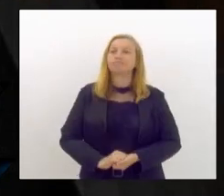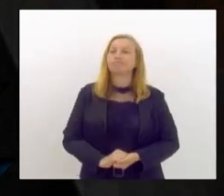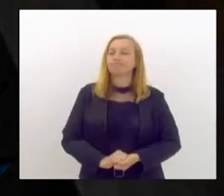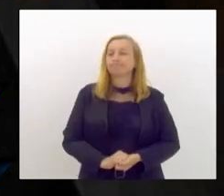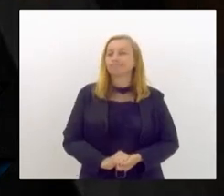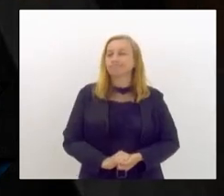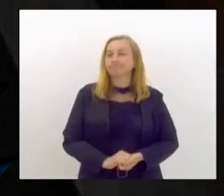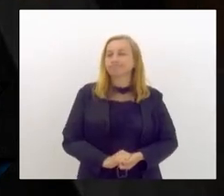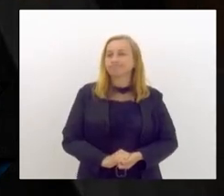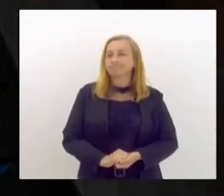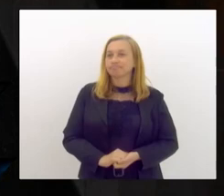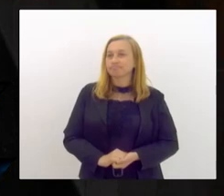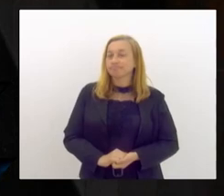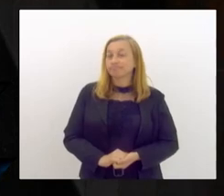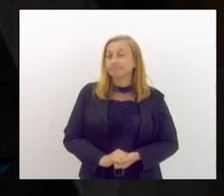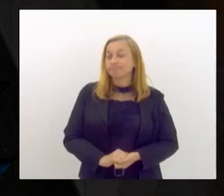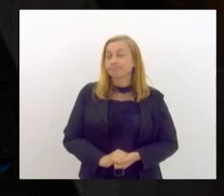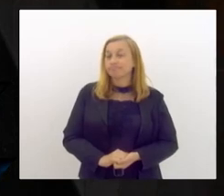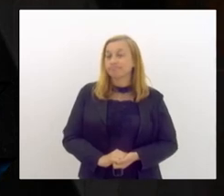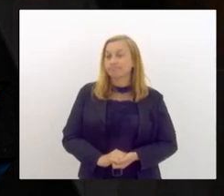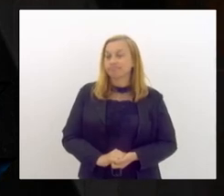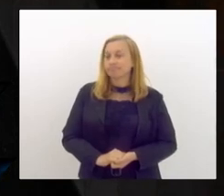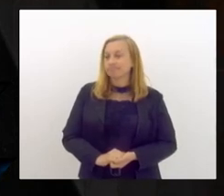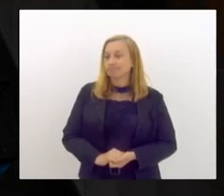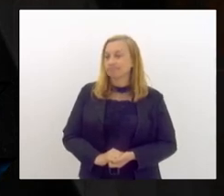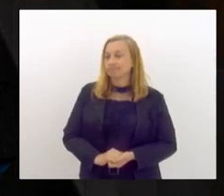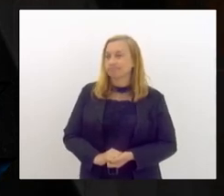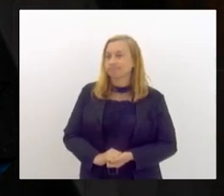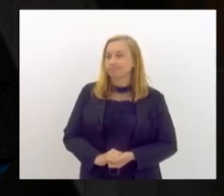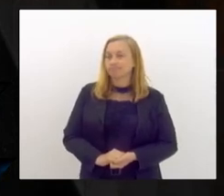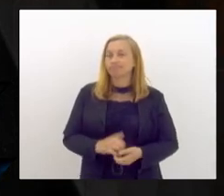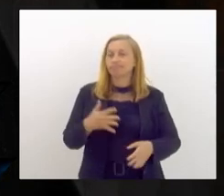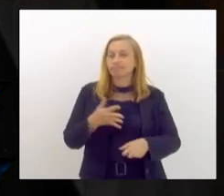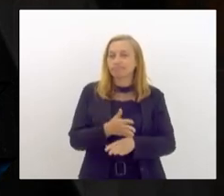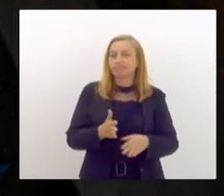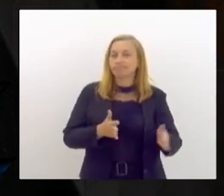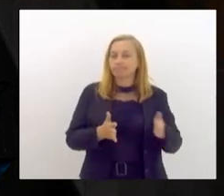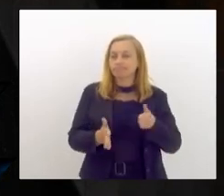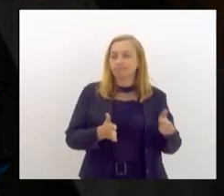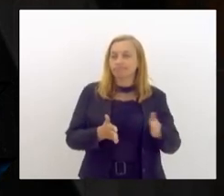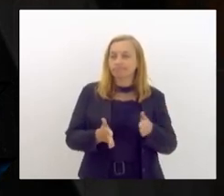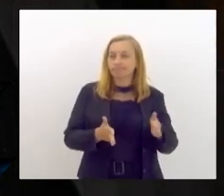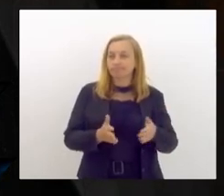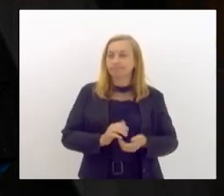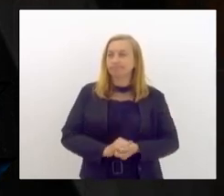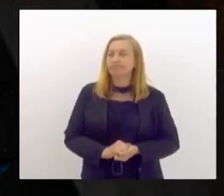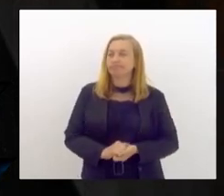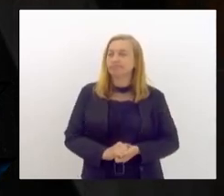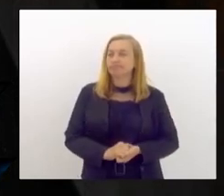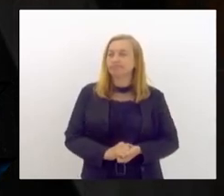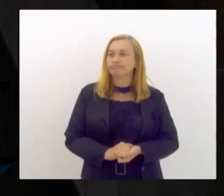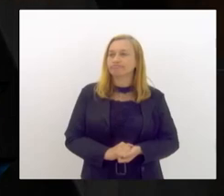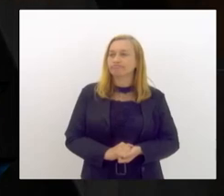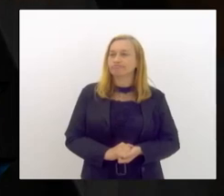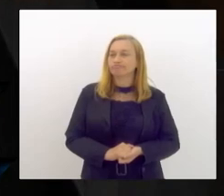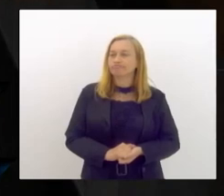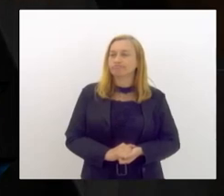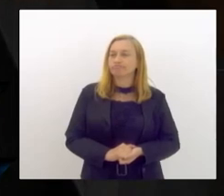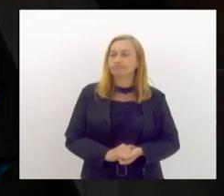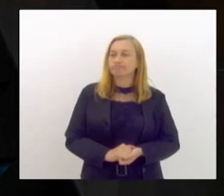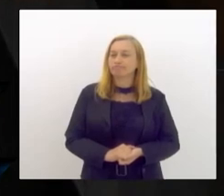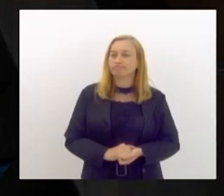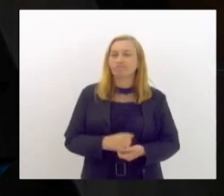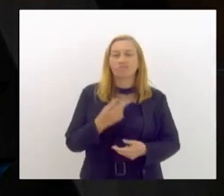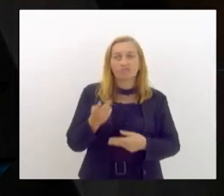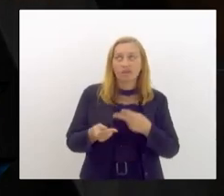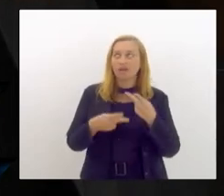intempéries. E aí, chega o período da tragédia, existe muito